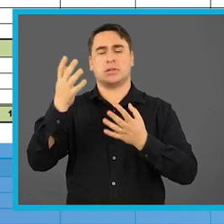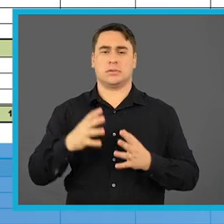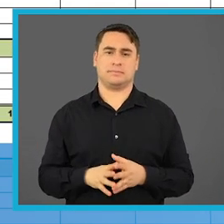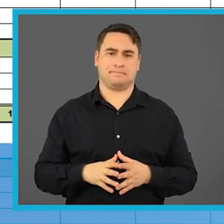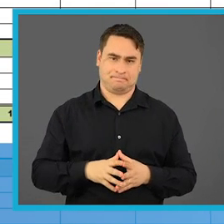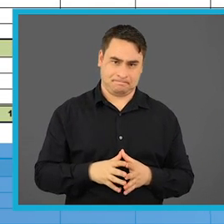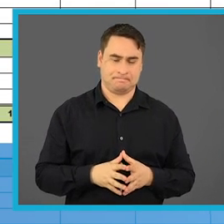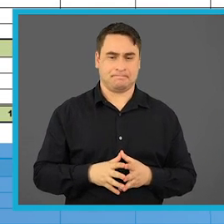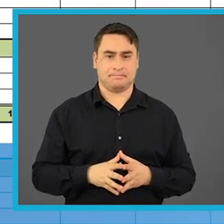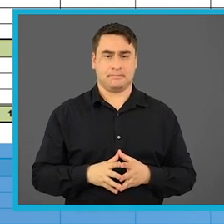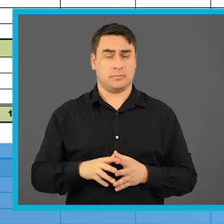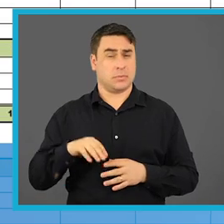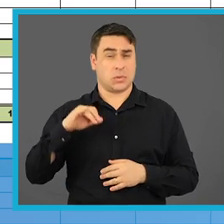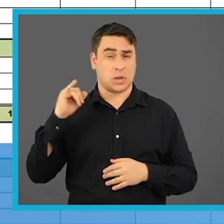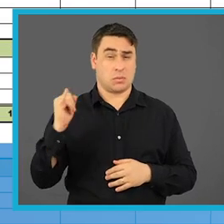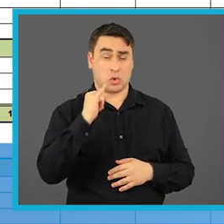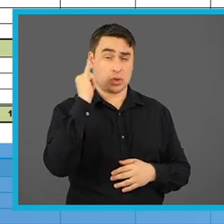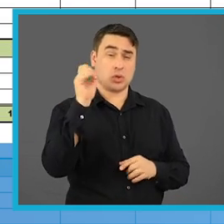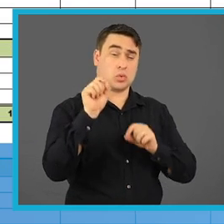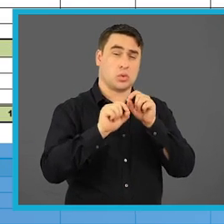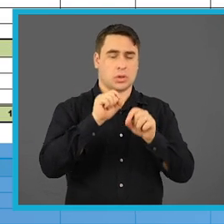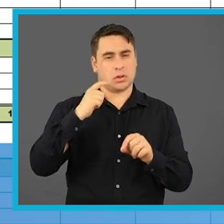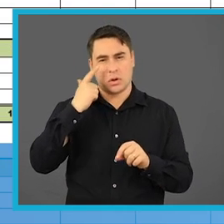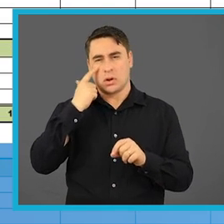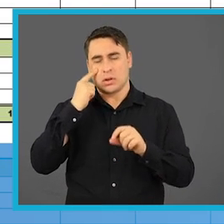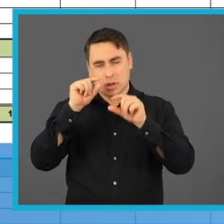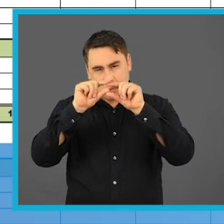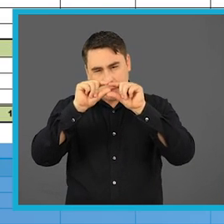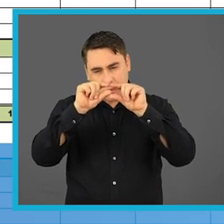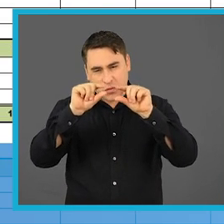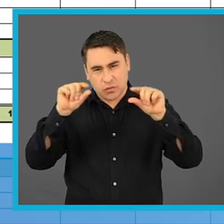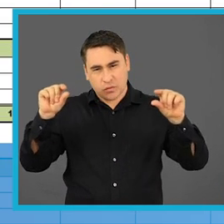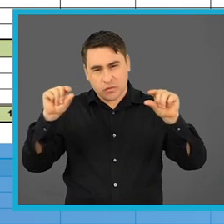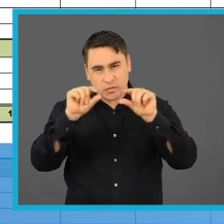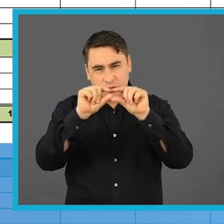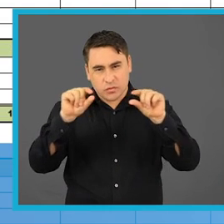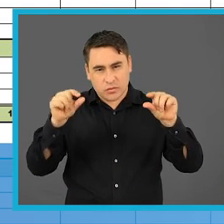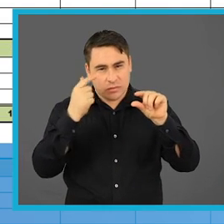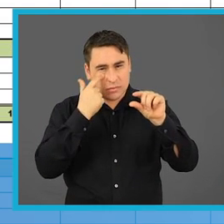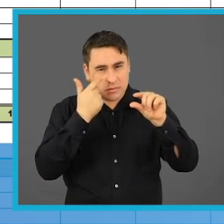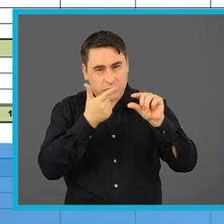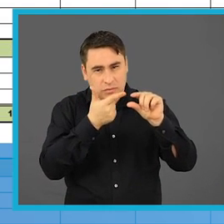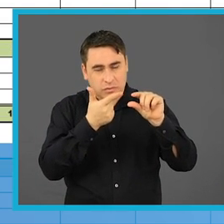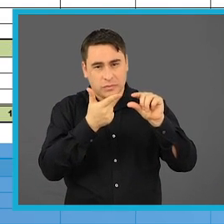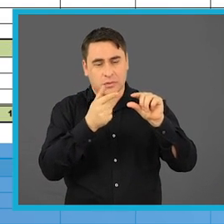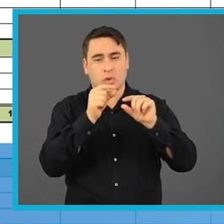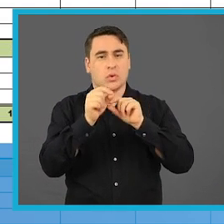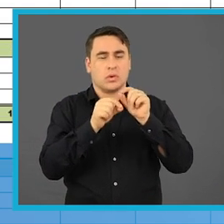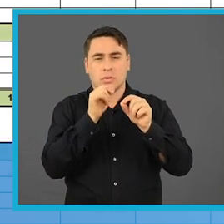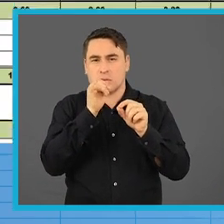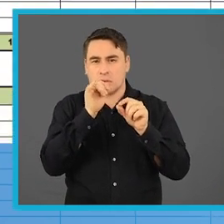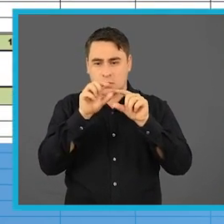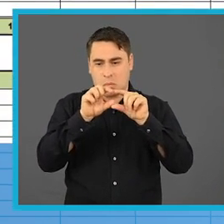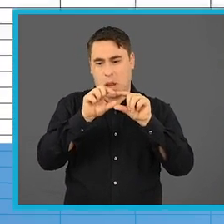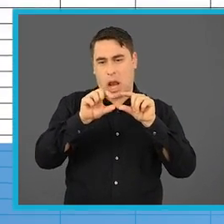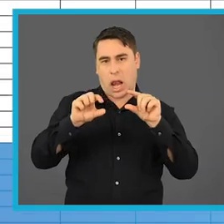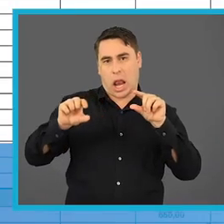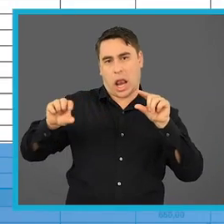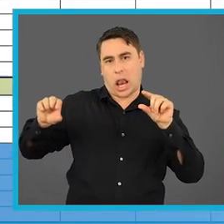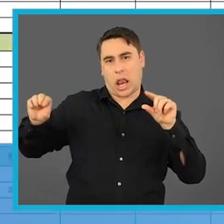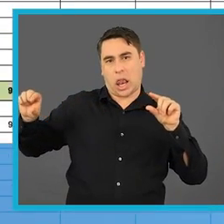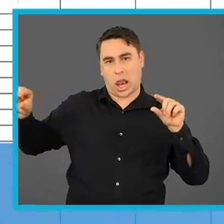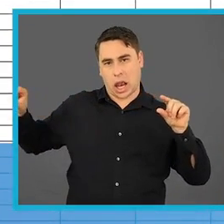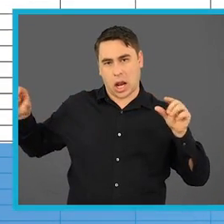dinheiro. Uma coisa importante, repare que existe uma linha aqui. O que é essa linha? Como a planilha é bem